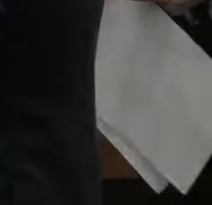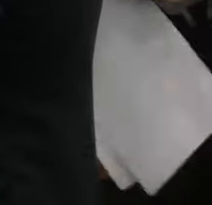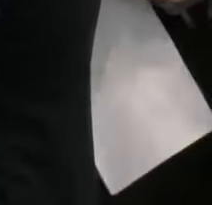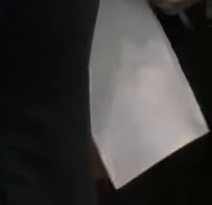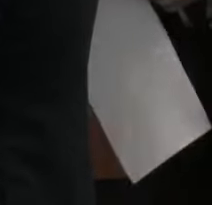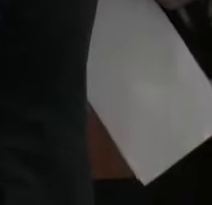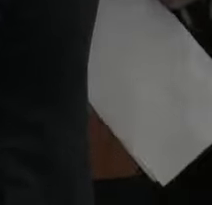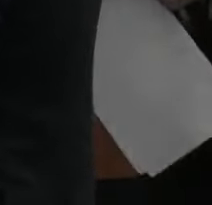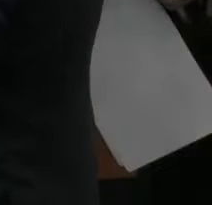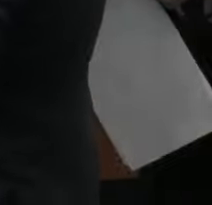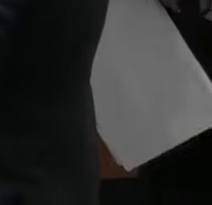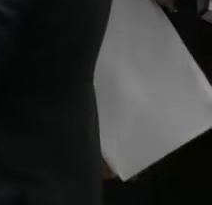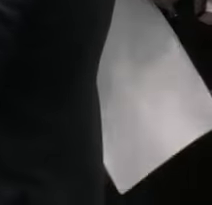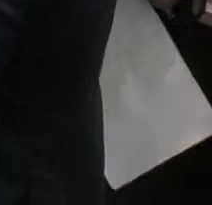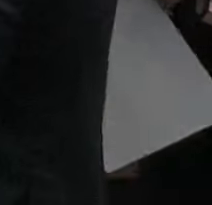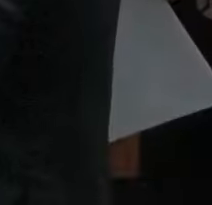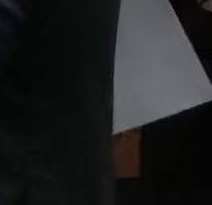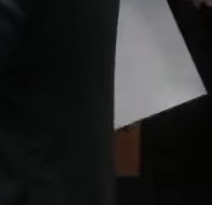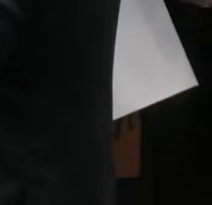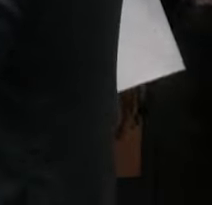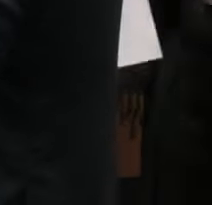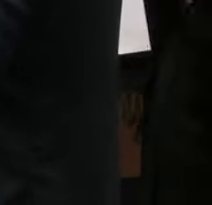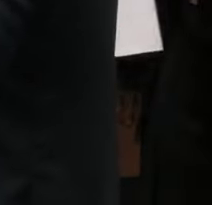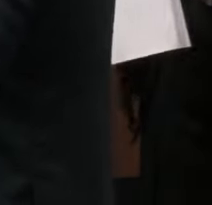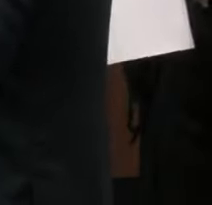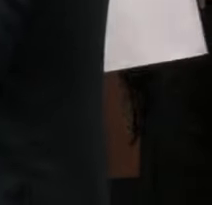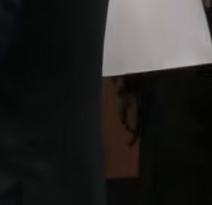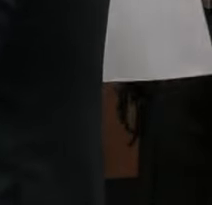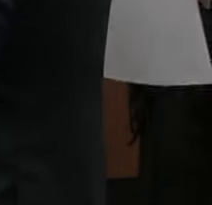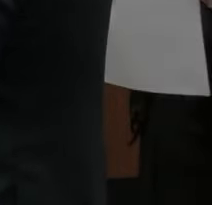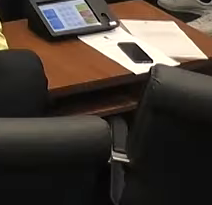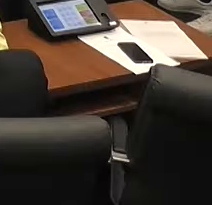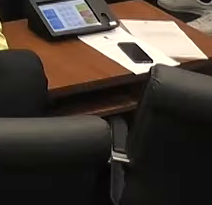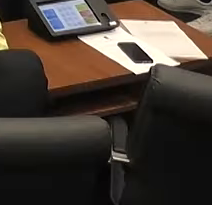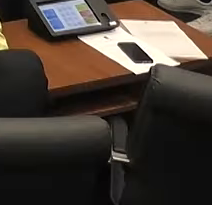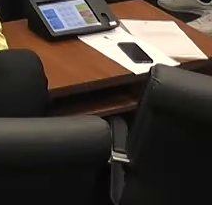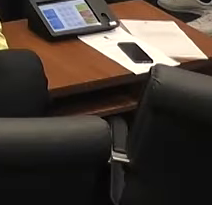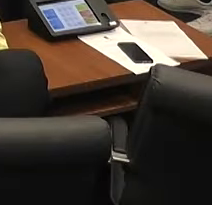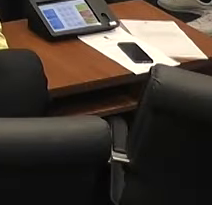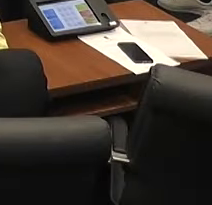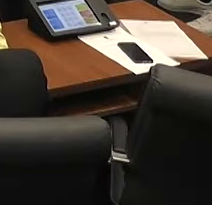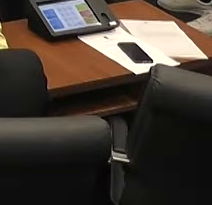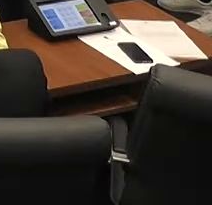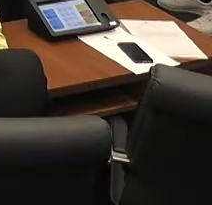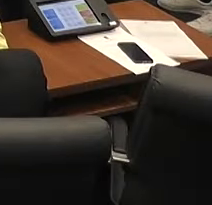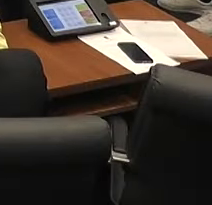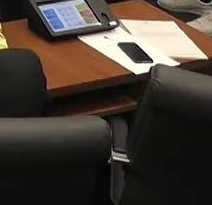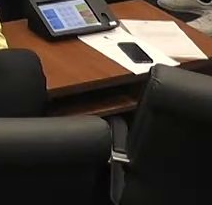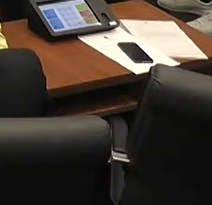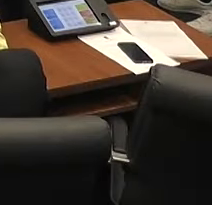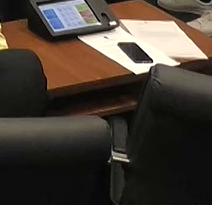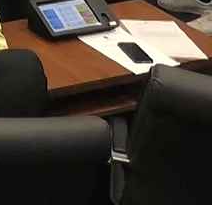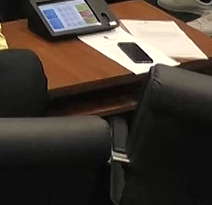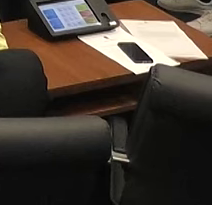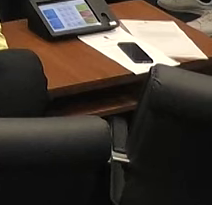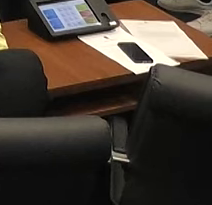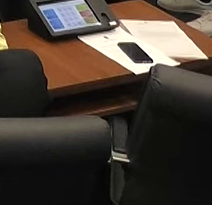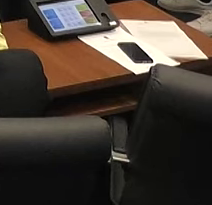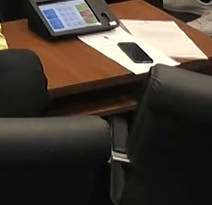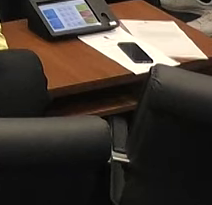é um texto que nos parece razoável para prosseguir. Doutor Serginho, a sua